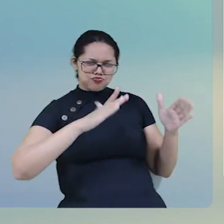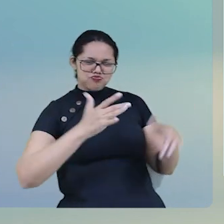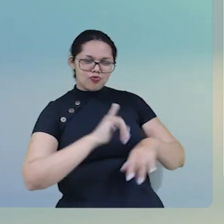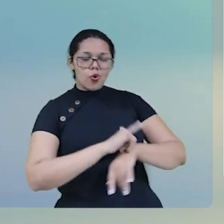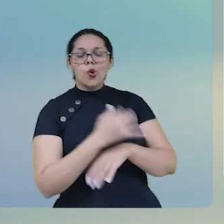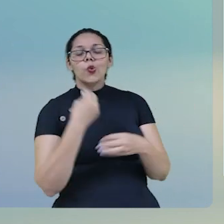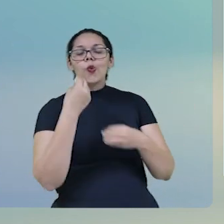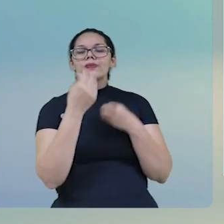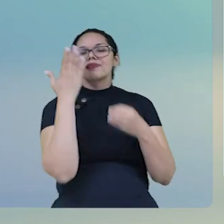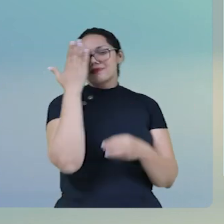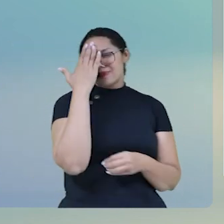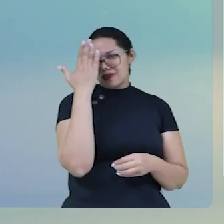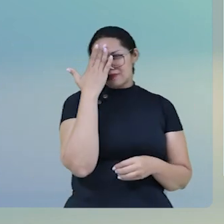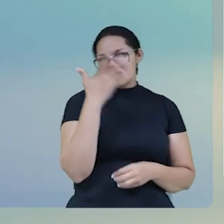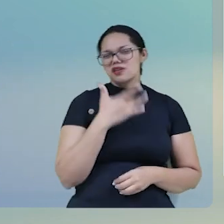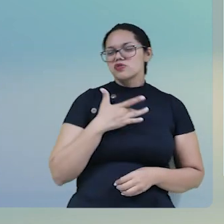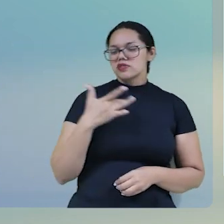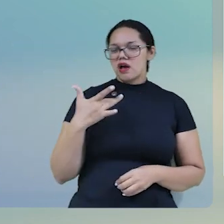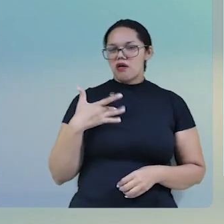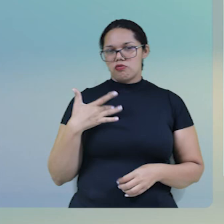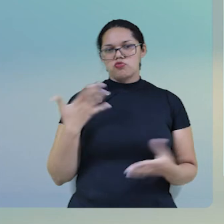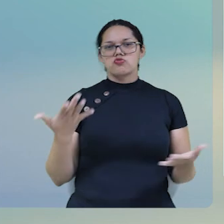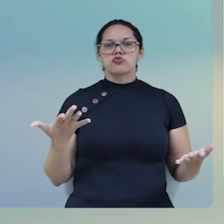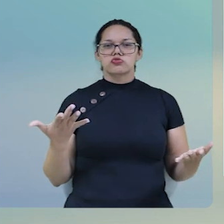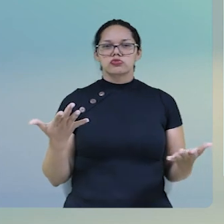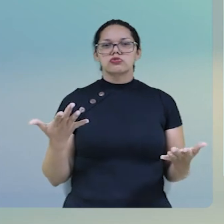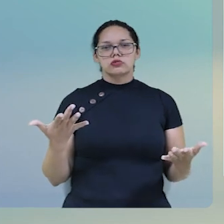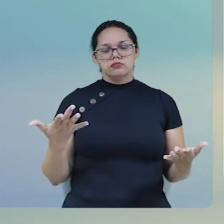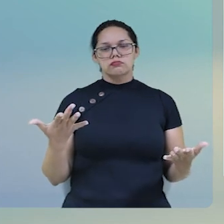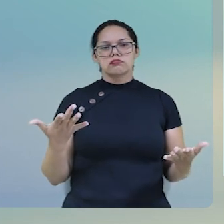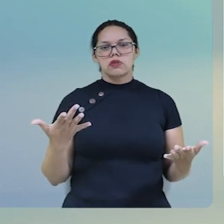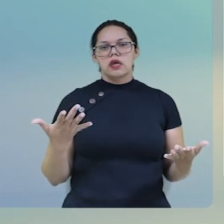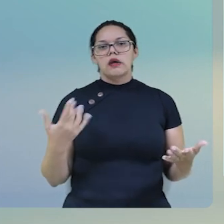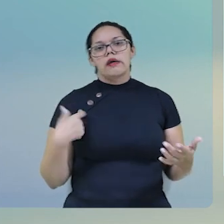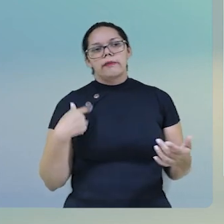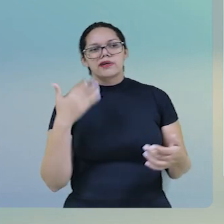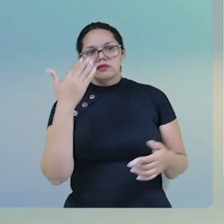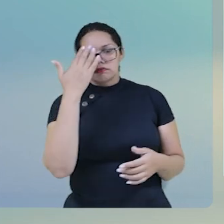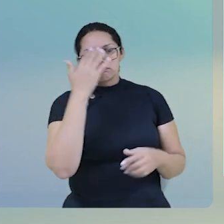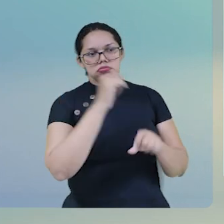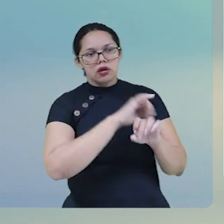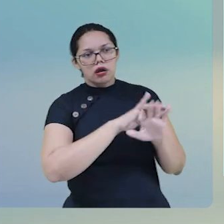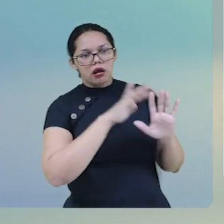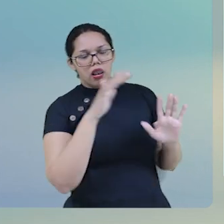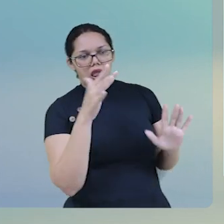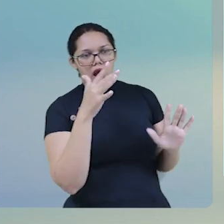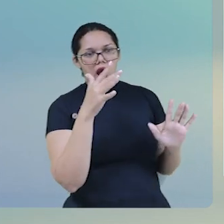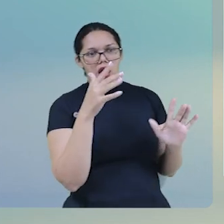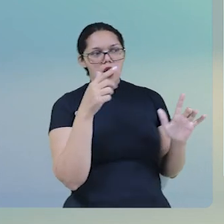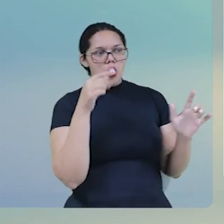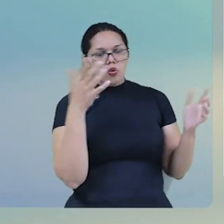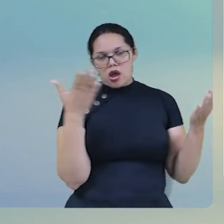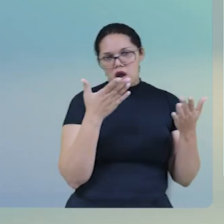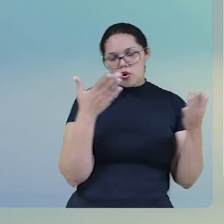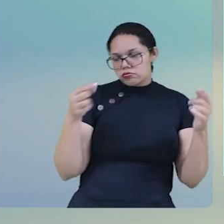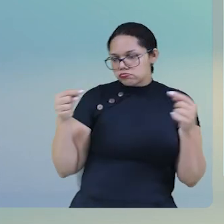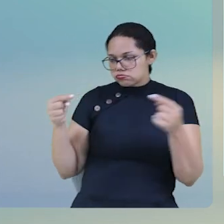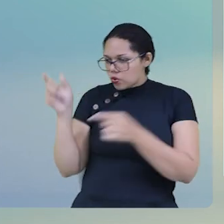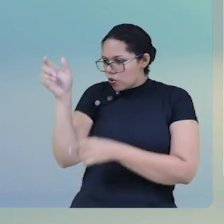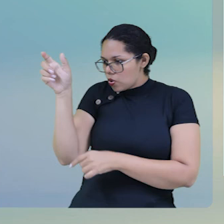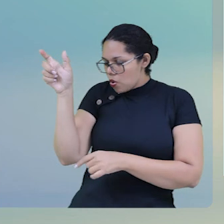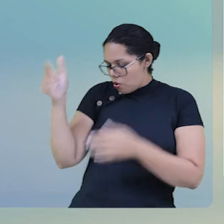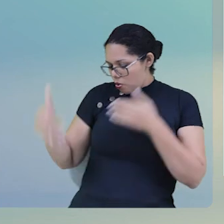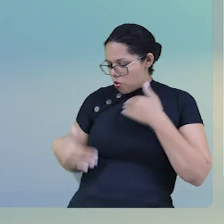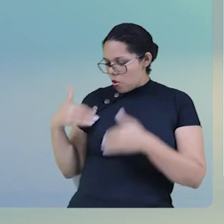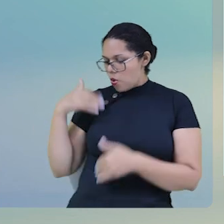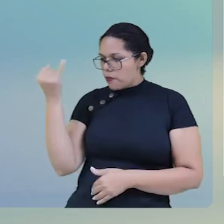entender o conceito de saúde associado antigamente a um corpo robusto, até mesmo gordo, e atualmente relacionado a um corpo magro? E o